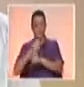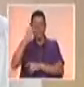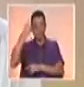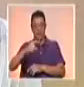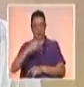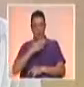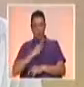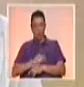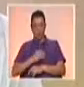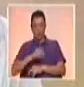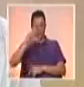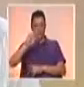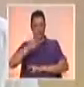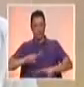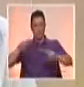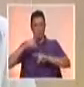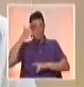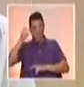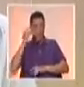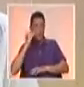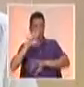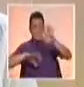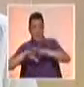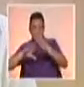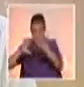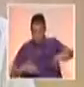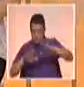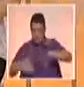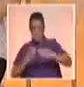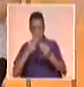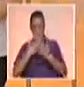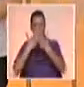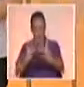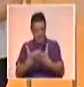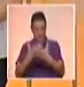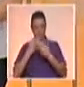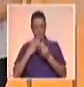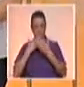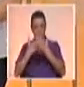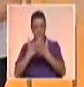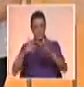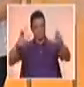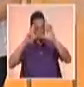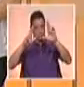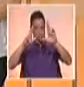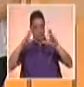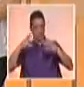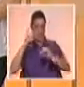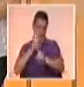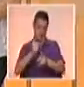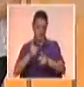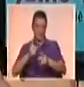tanto gostam e que não fazem ideia como são produzidos. Muito obrigada, Conceição. Muito obrigada. E boa academia. Muito obrigada. Este